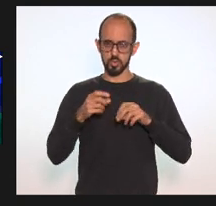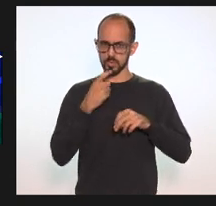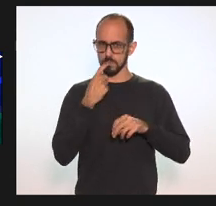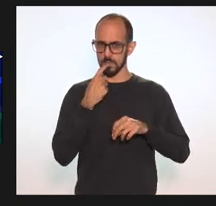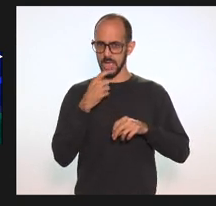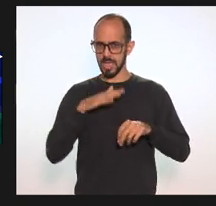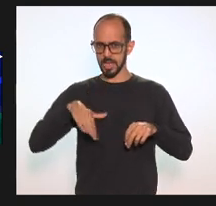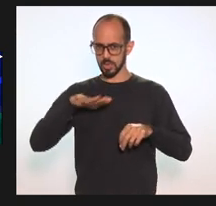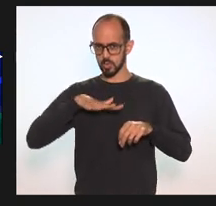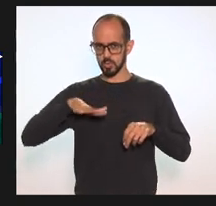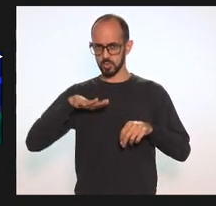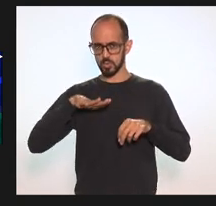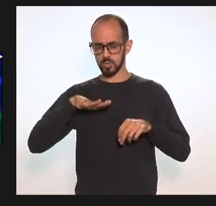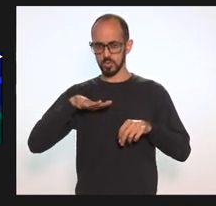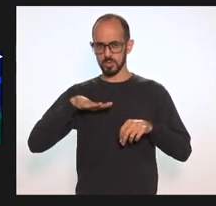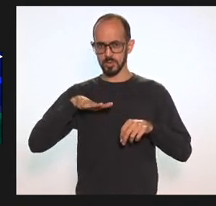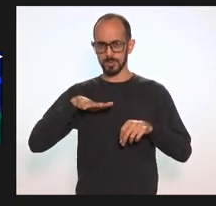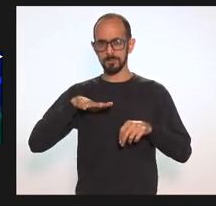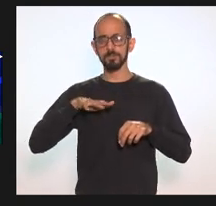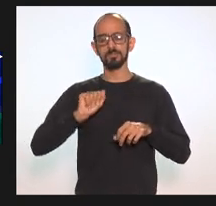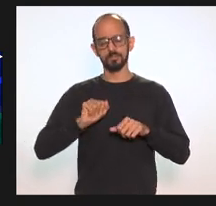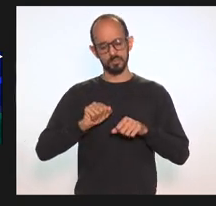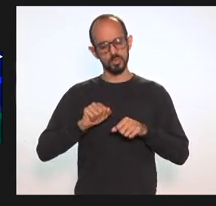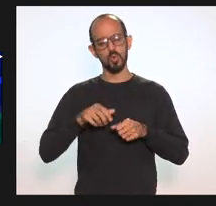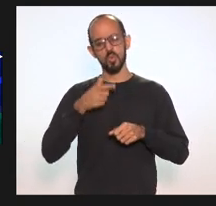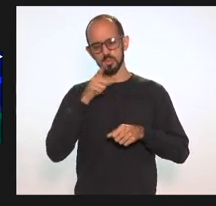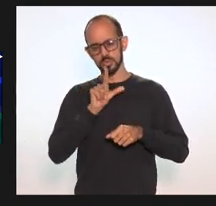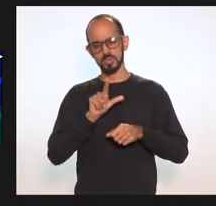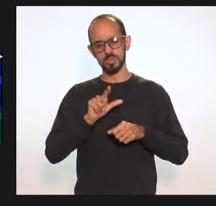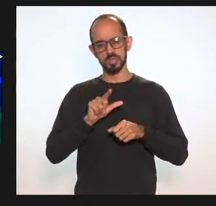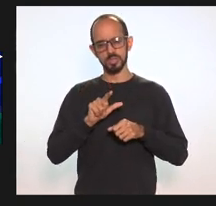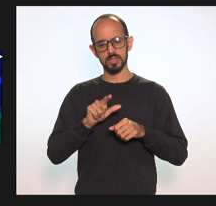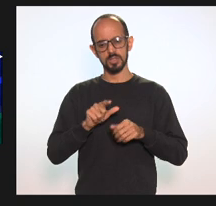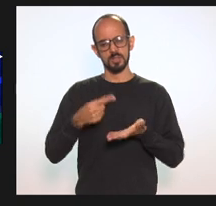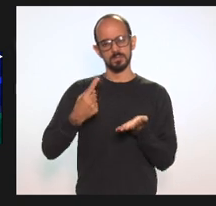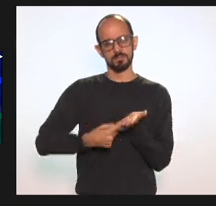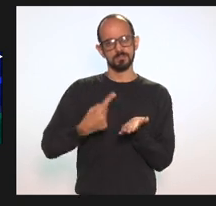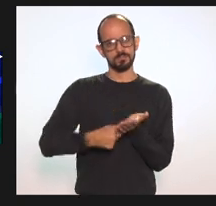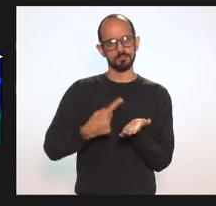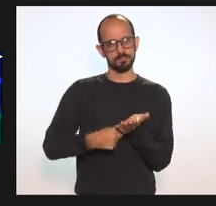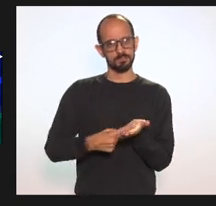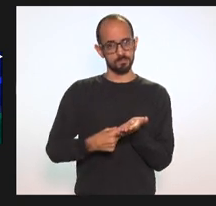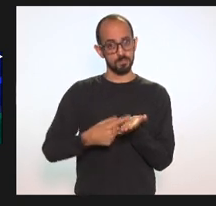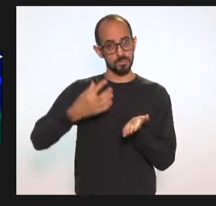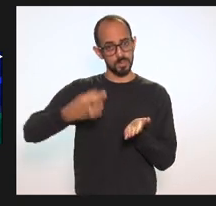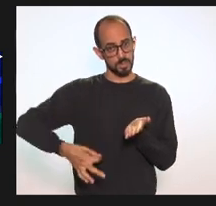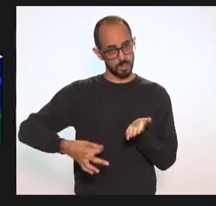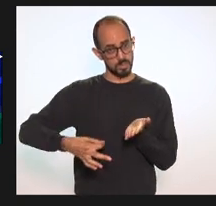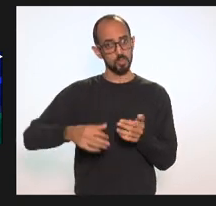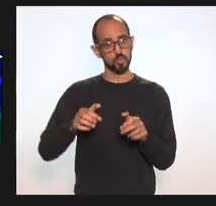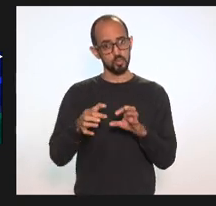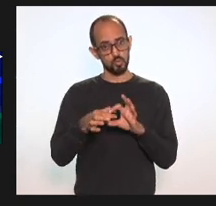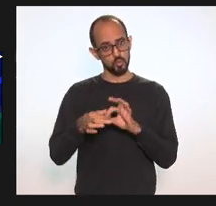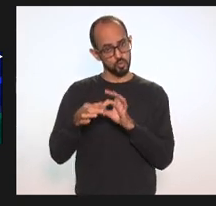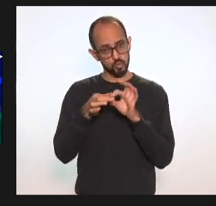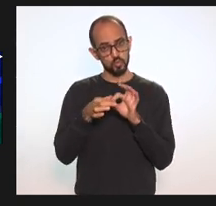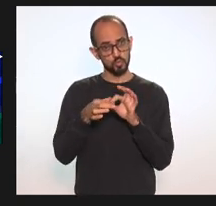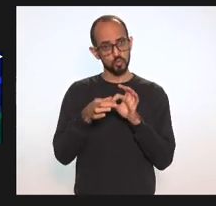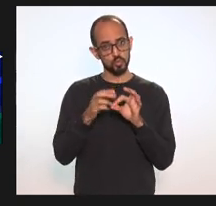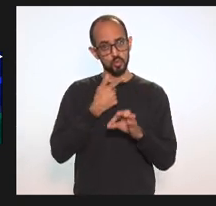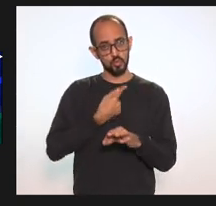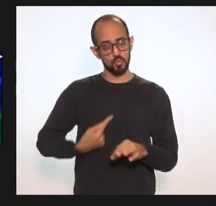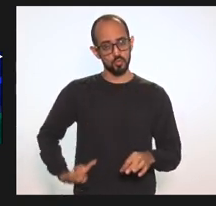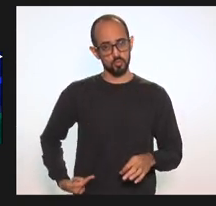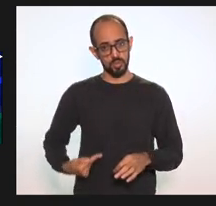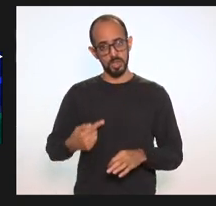regiões essa vai o conselho para que possamos realmente tem uma atenção nem acertado entre eles junto com o governo do estado